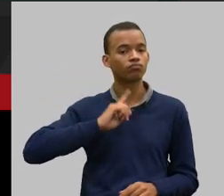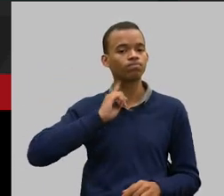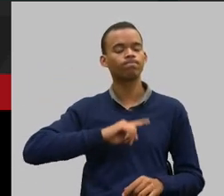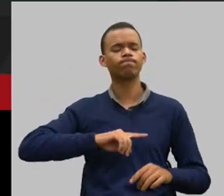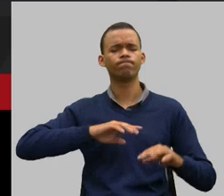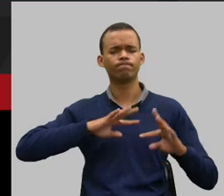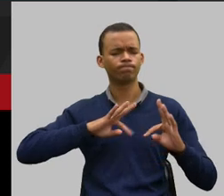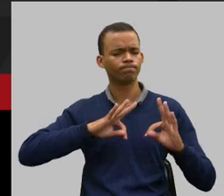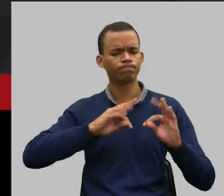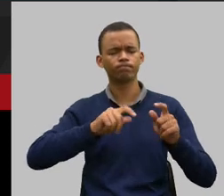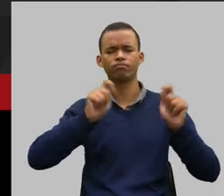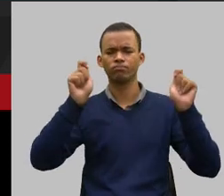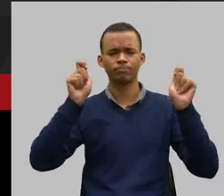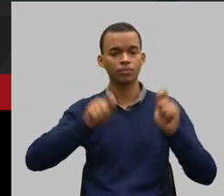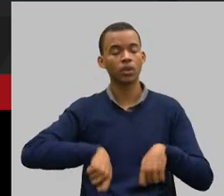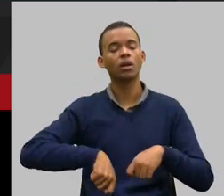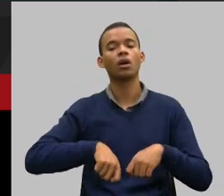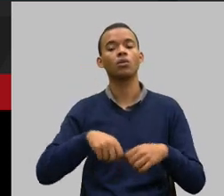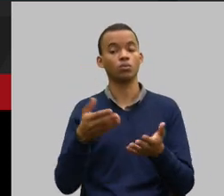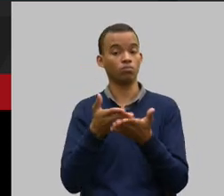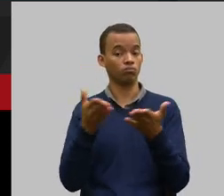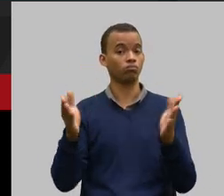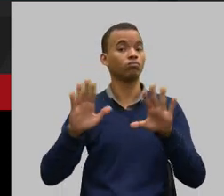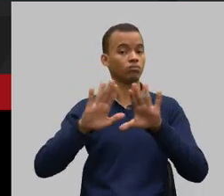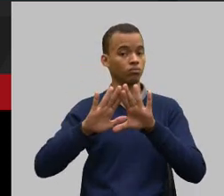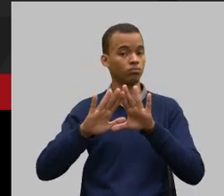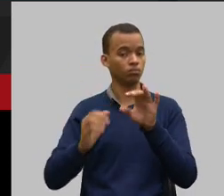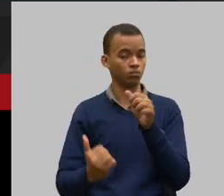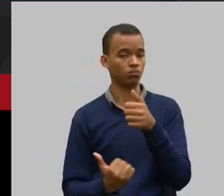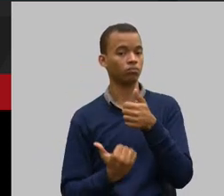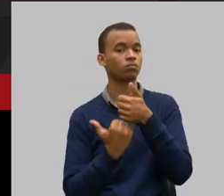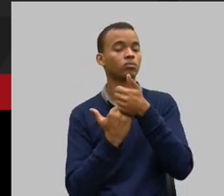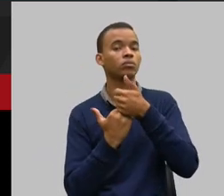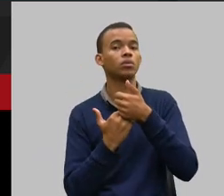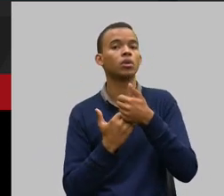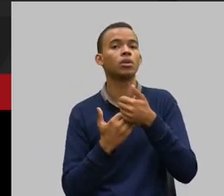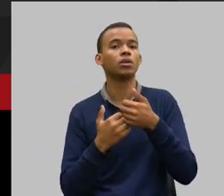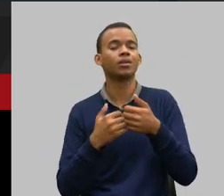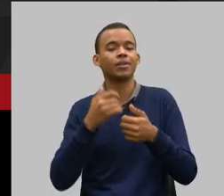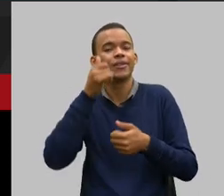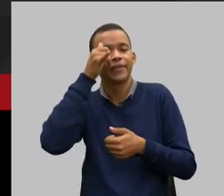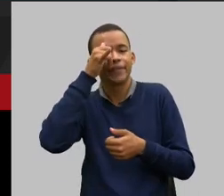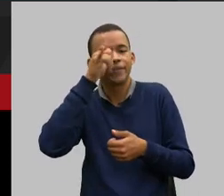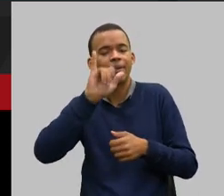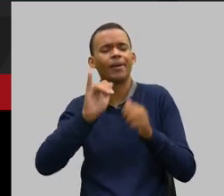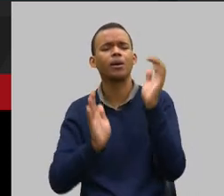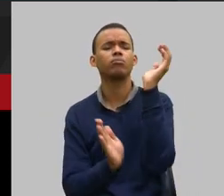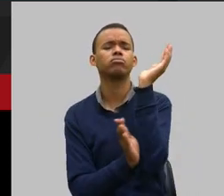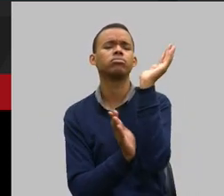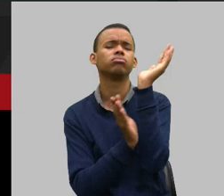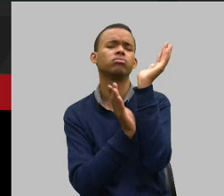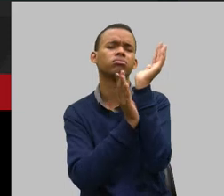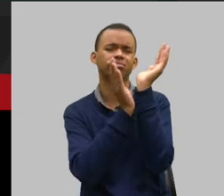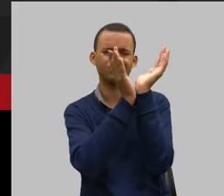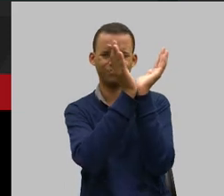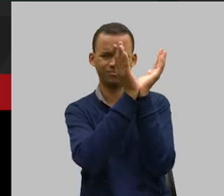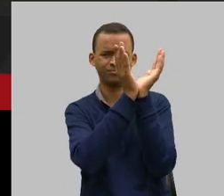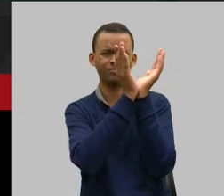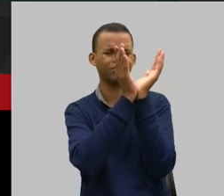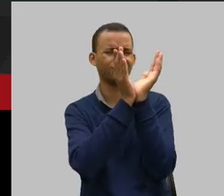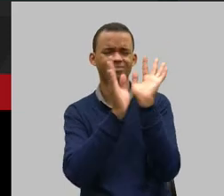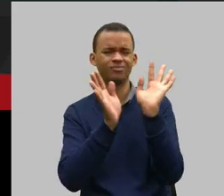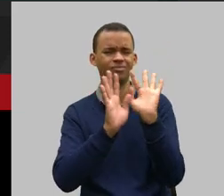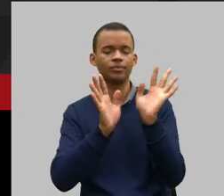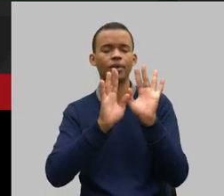novo com apoio dos senhores e senhoras dessa casa para desburocratizar a nossa economia Para apoiar aquele que